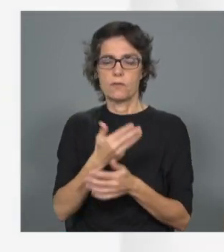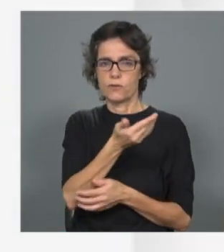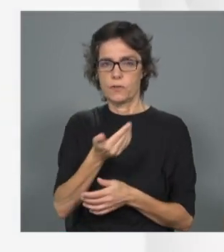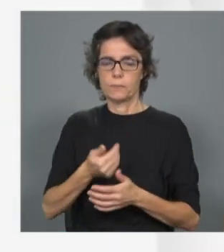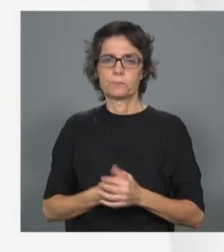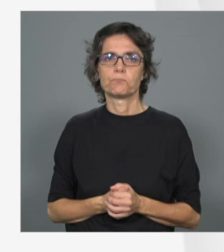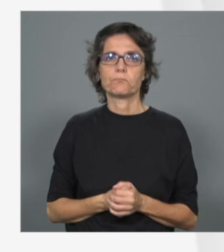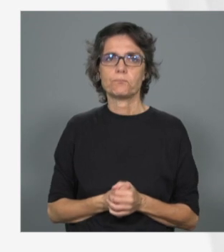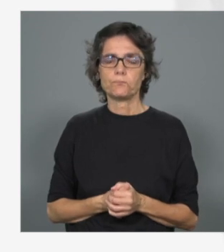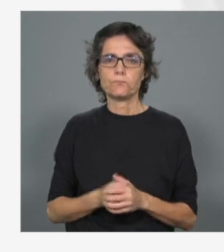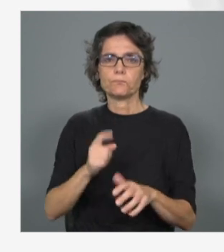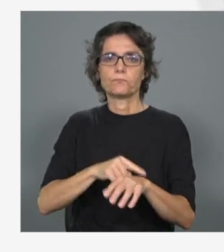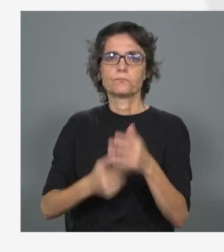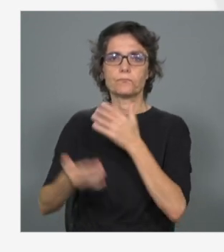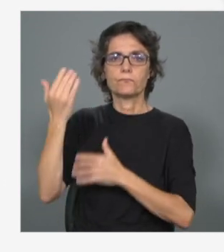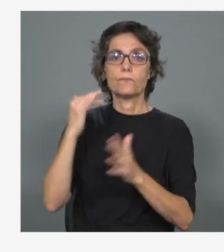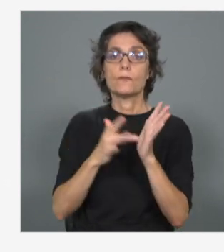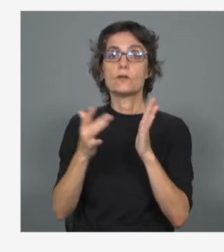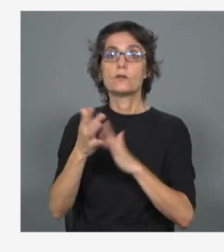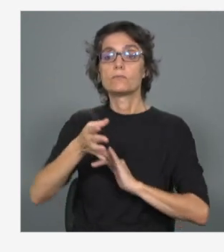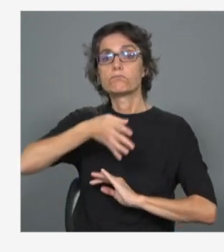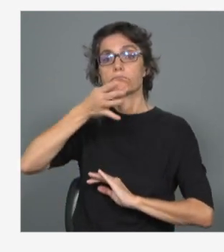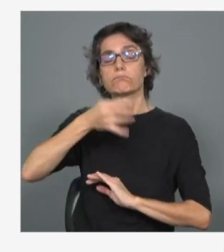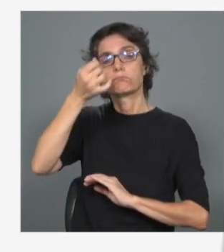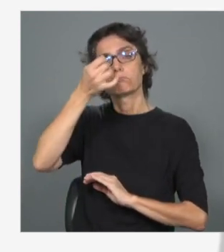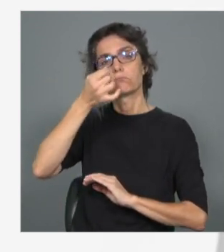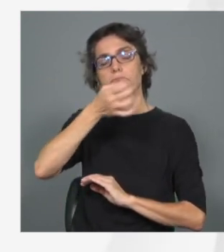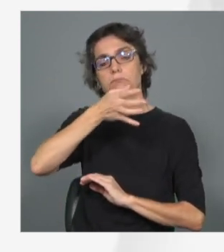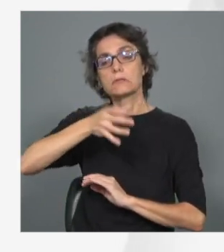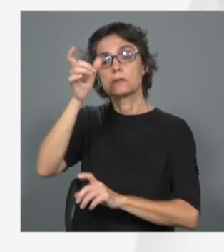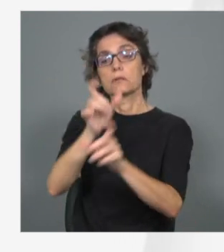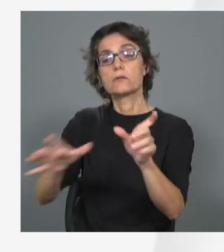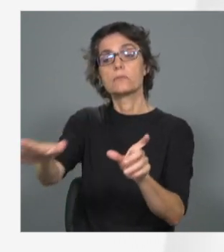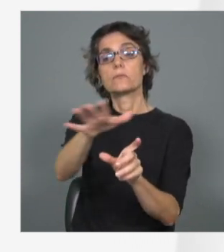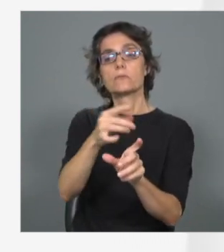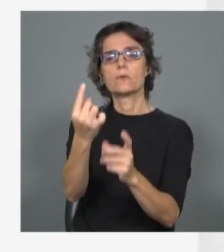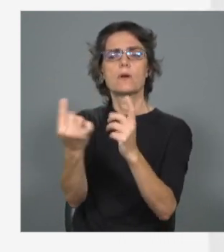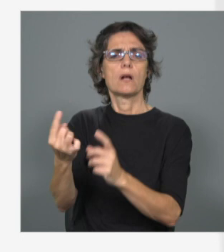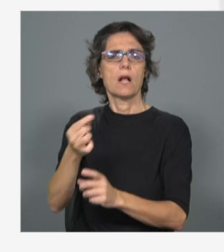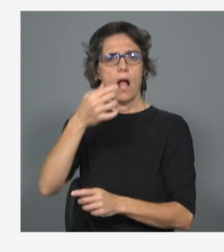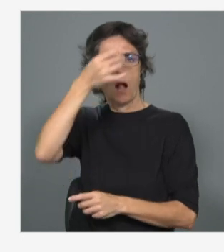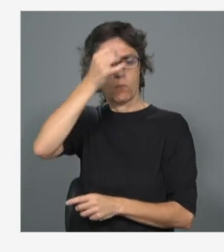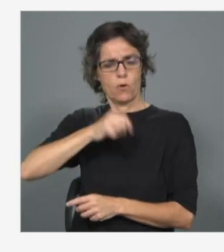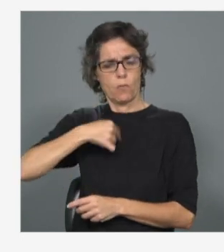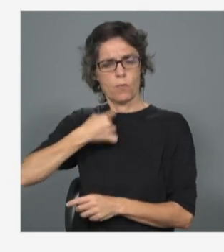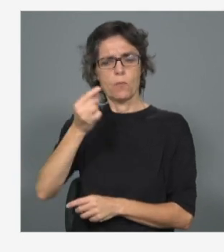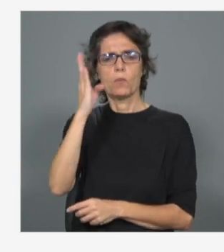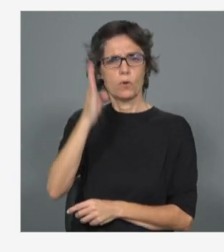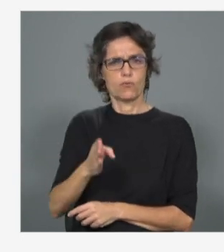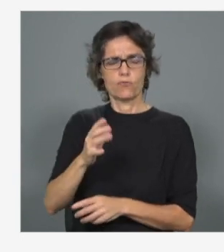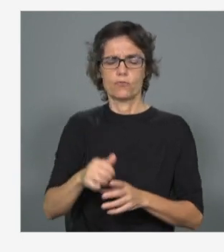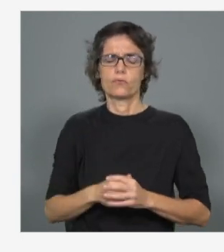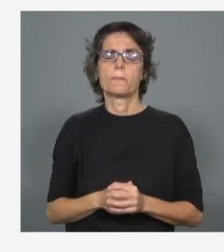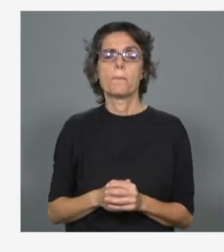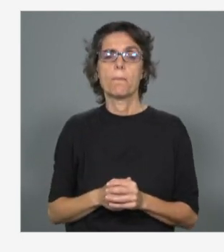Naquele tempo, Jesus disse a seguinte parábola para alguns que se consideravam justos e desprezavam os outros. 2